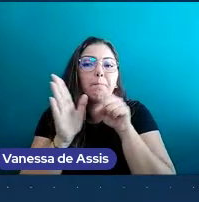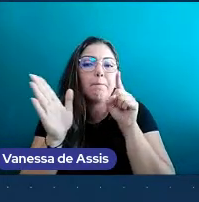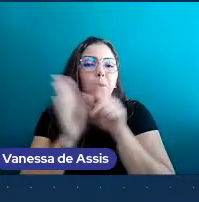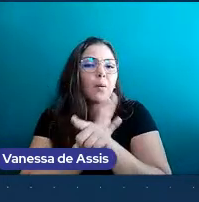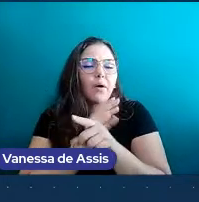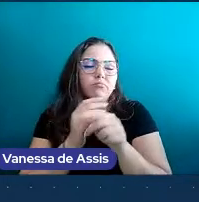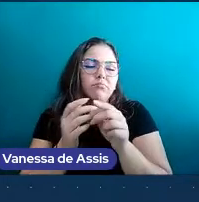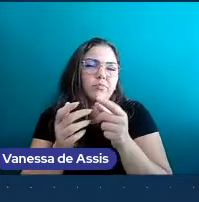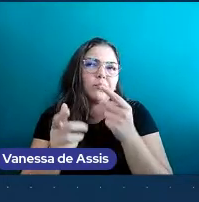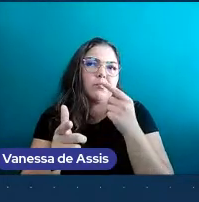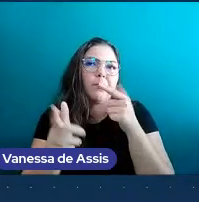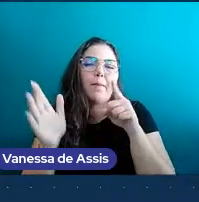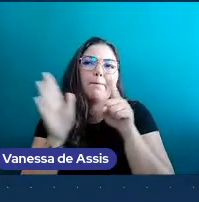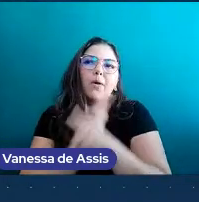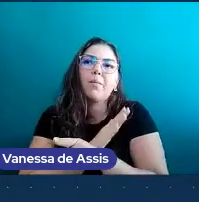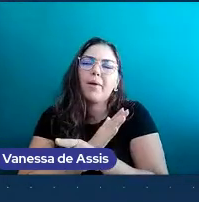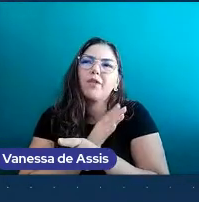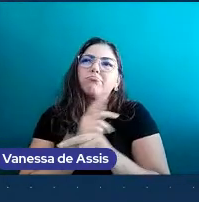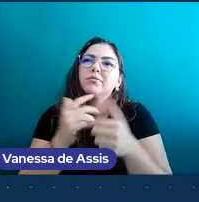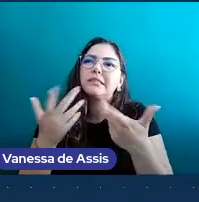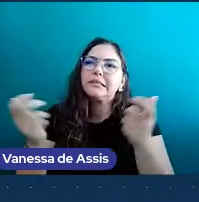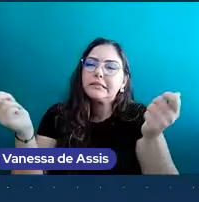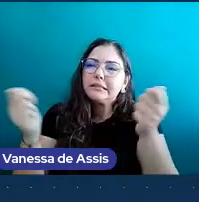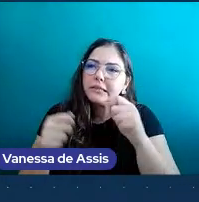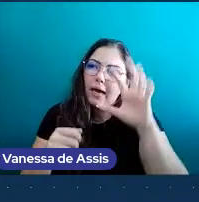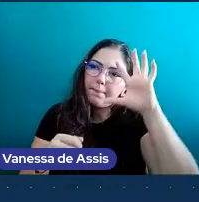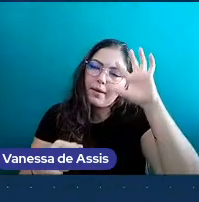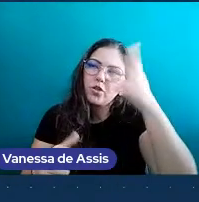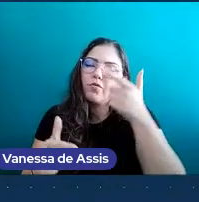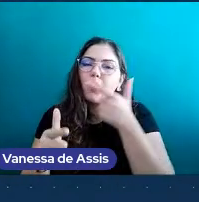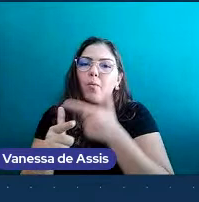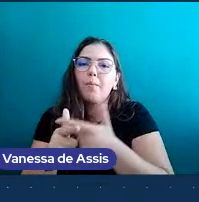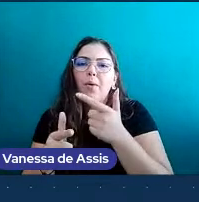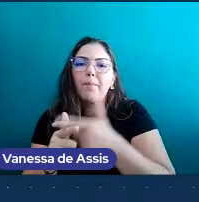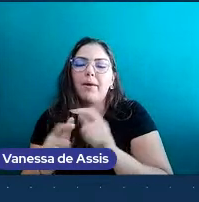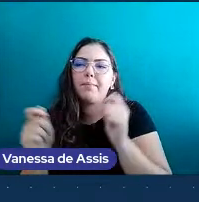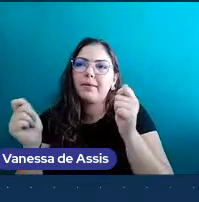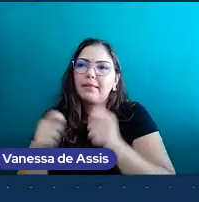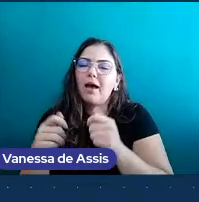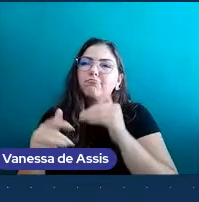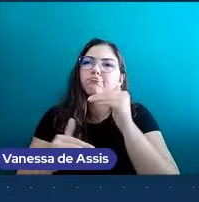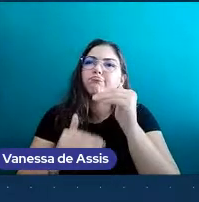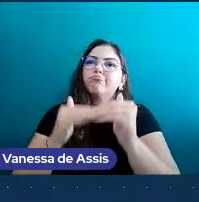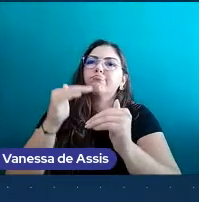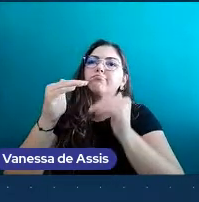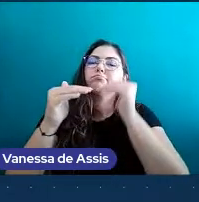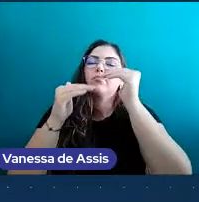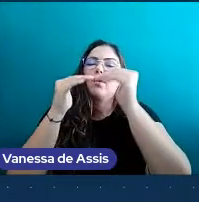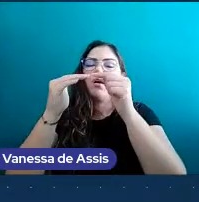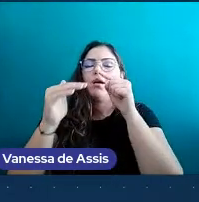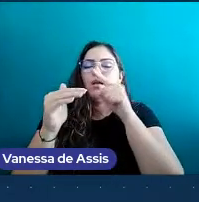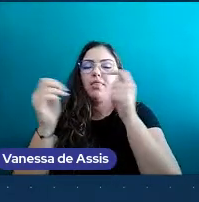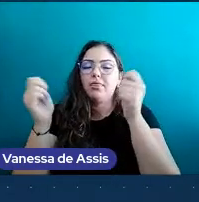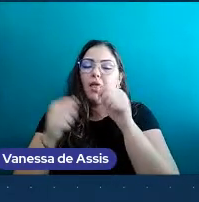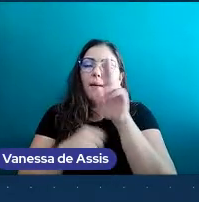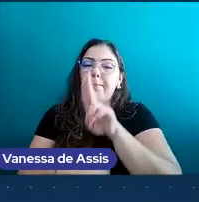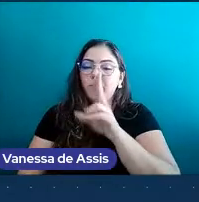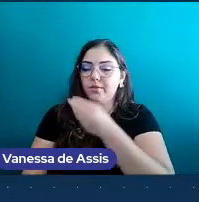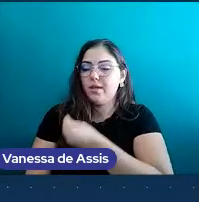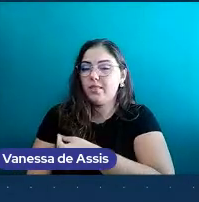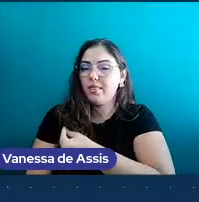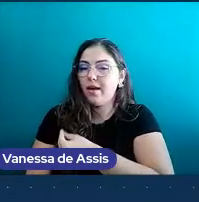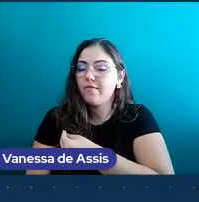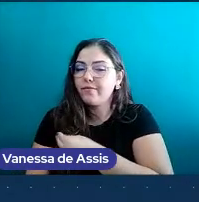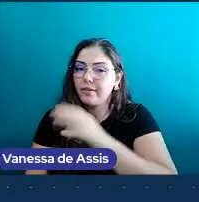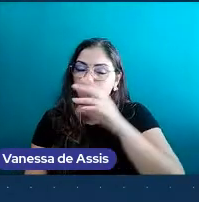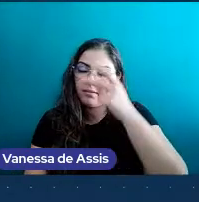resultado, para além de fazer avançar o conhecimento em termos científicos, ele pode ser utilizado no cotidiano das pessoas. Acho que a